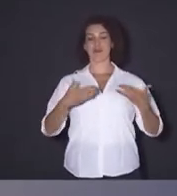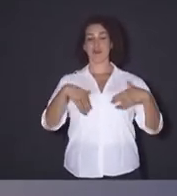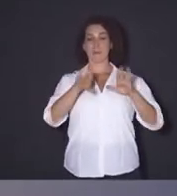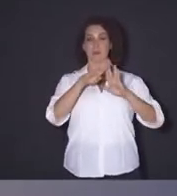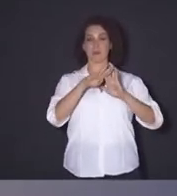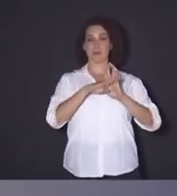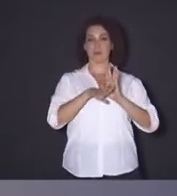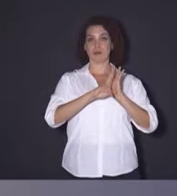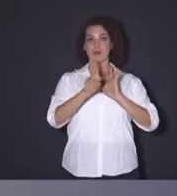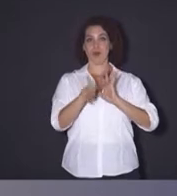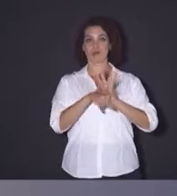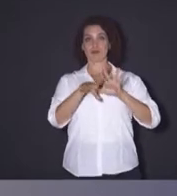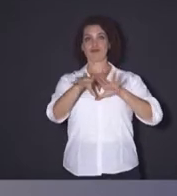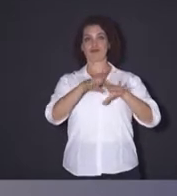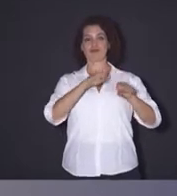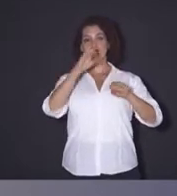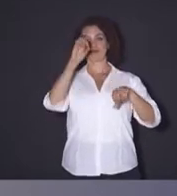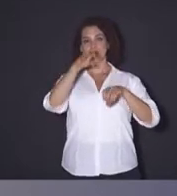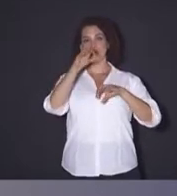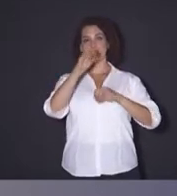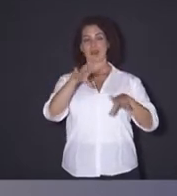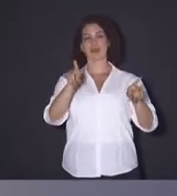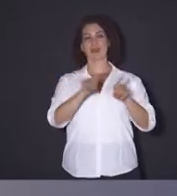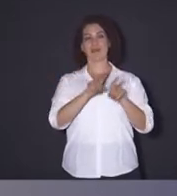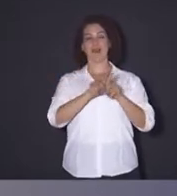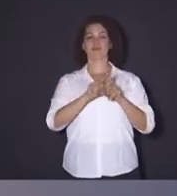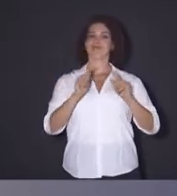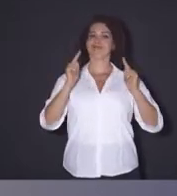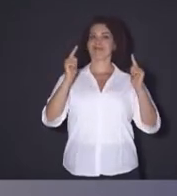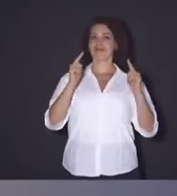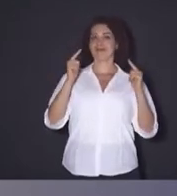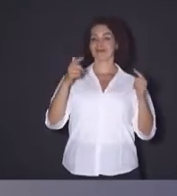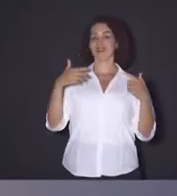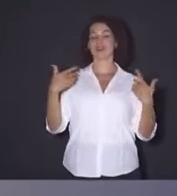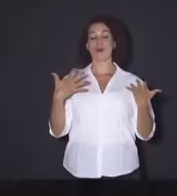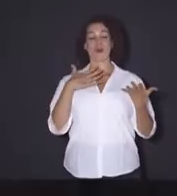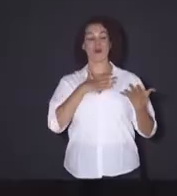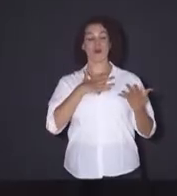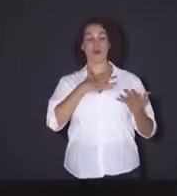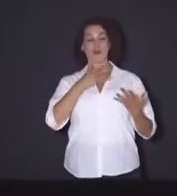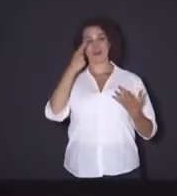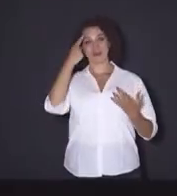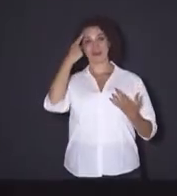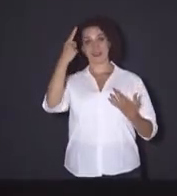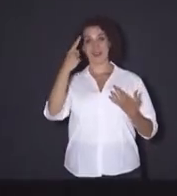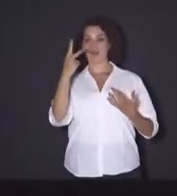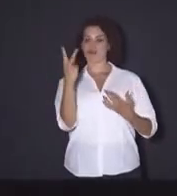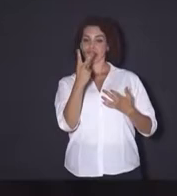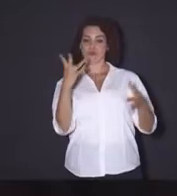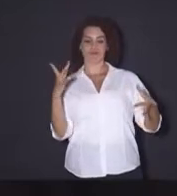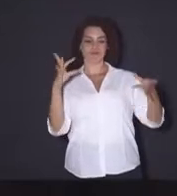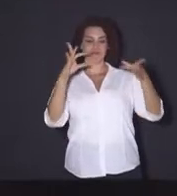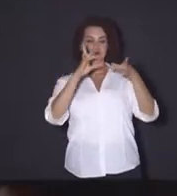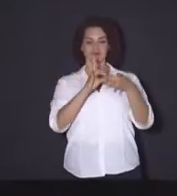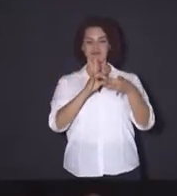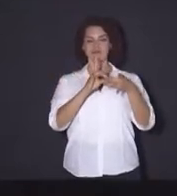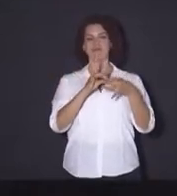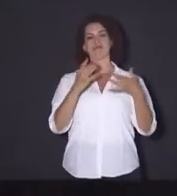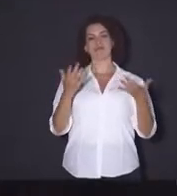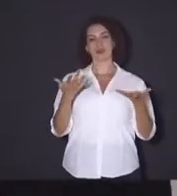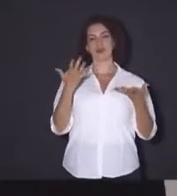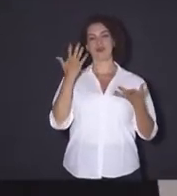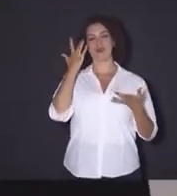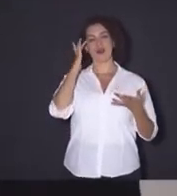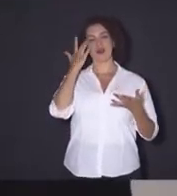e também de entretenimento. gosto muito da ideia, quando essas coisas estão conjugadas, e acho que essa